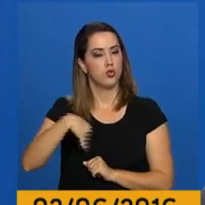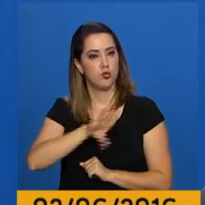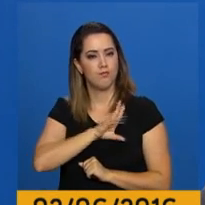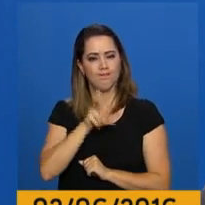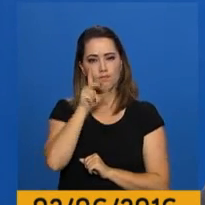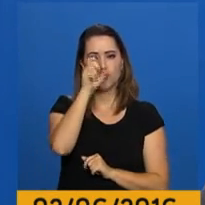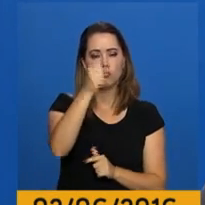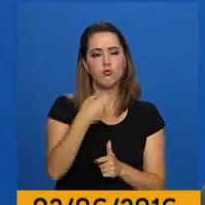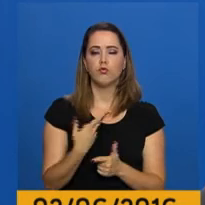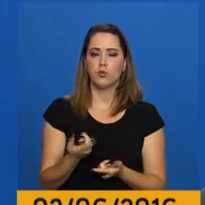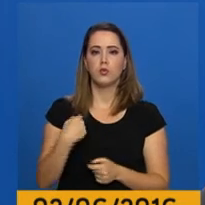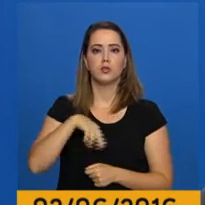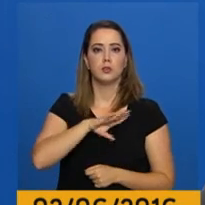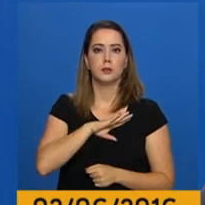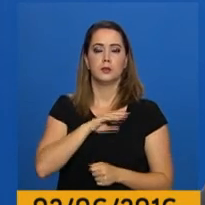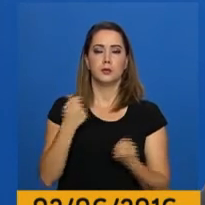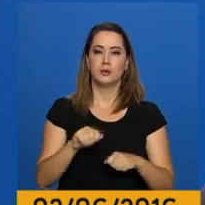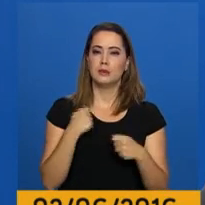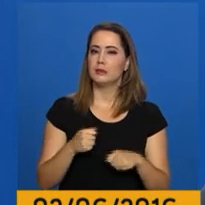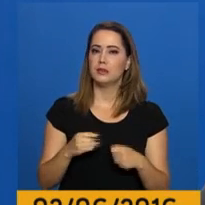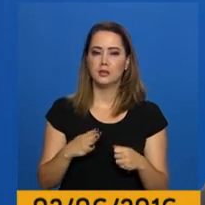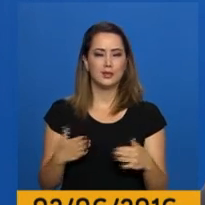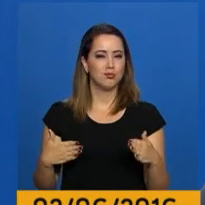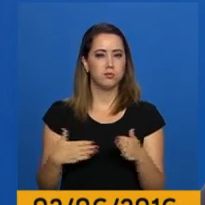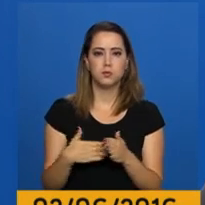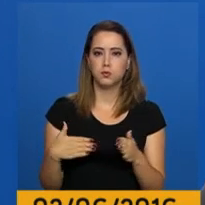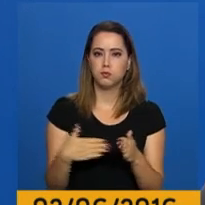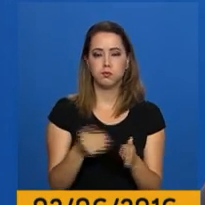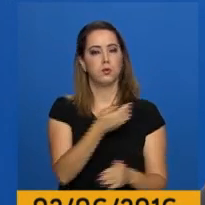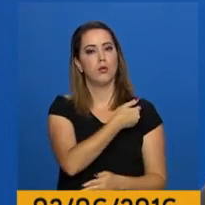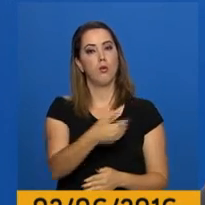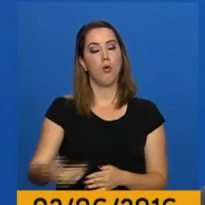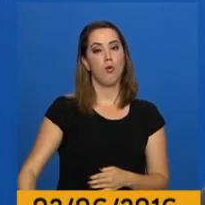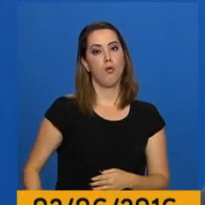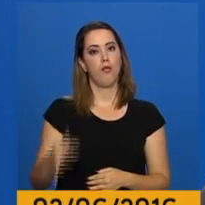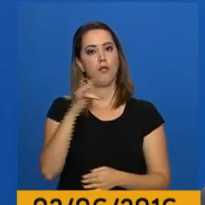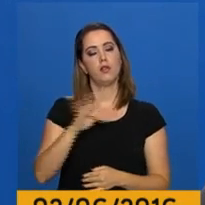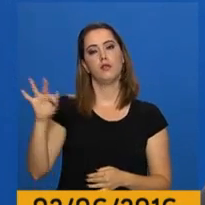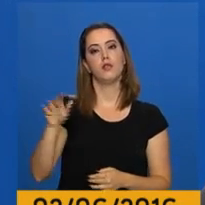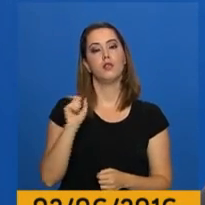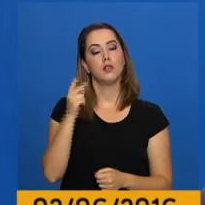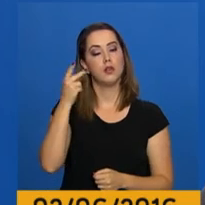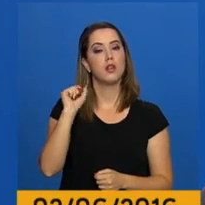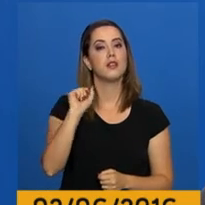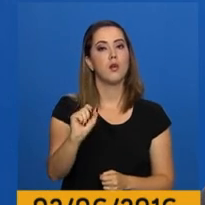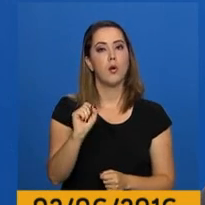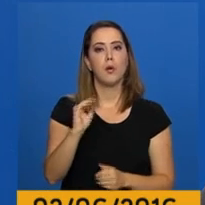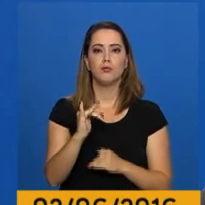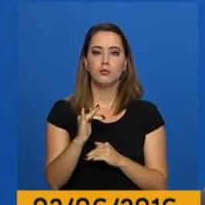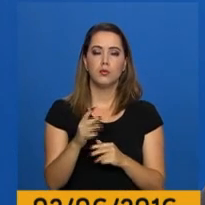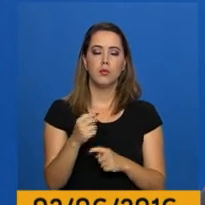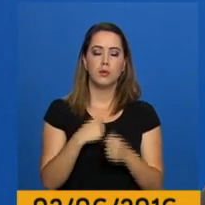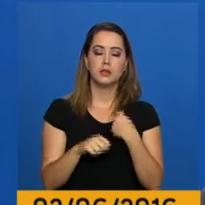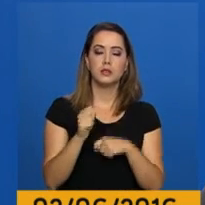de contenção das despesas do governo federal, de modo a contribuir para a recuperação da economia